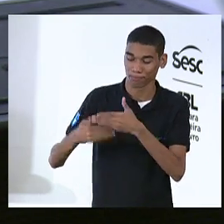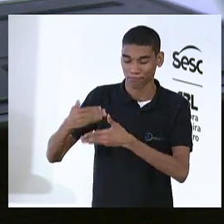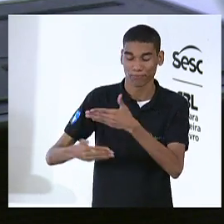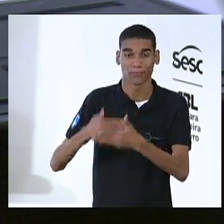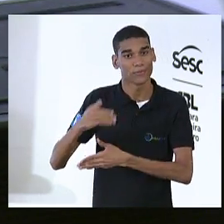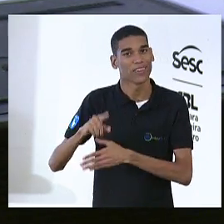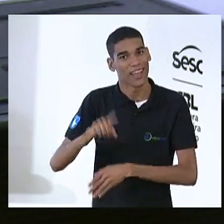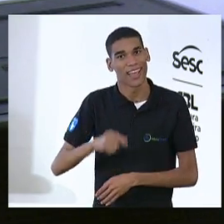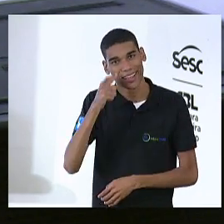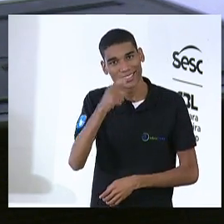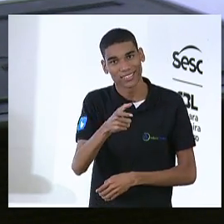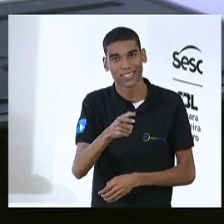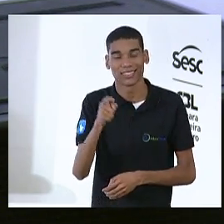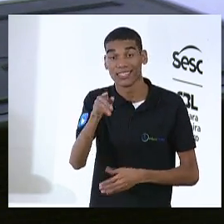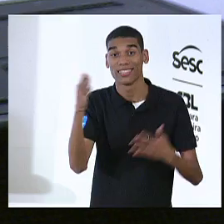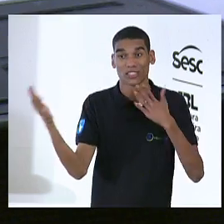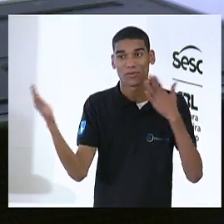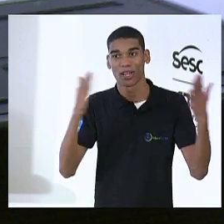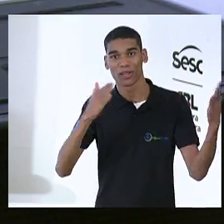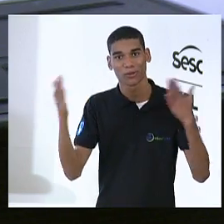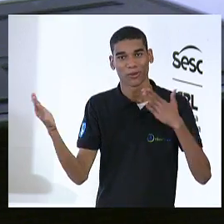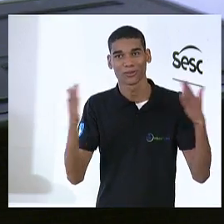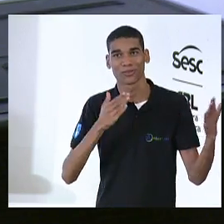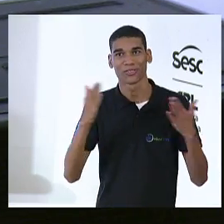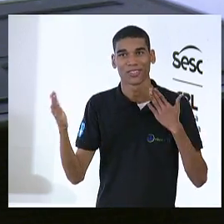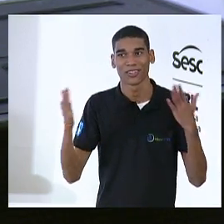interessante. E esses paradoxos, né?